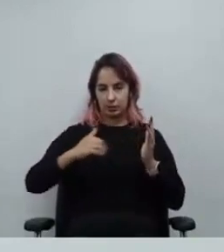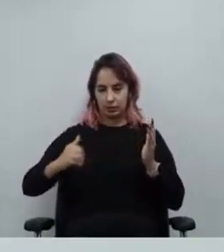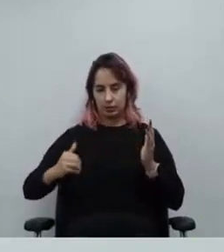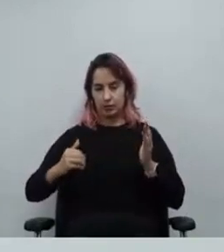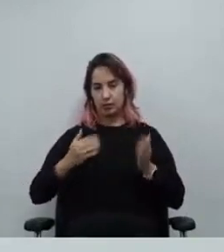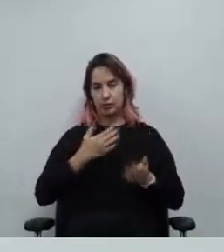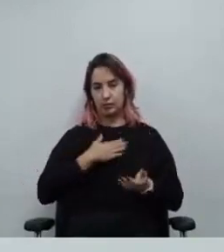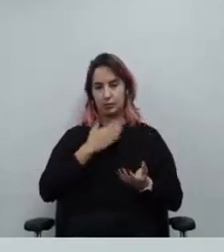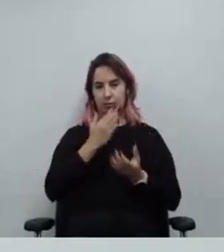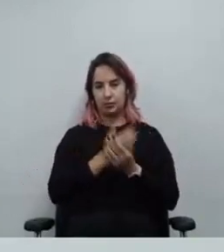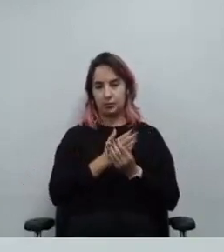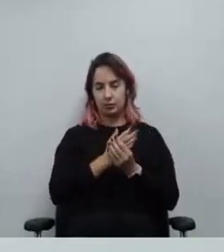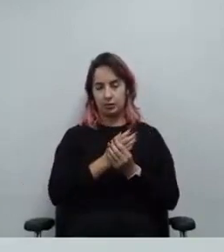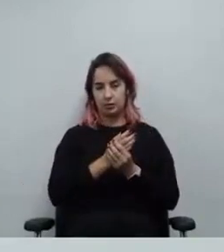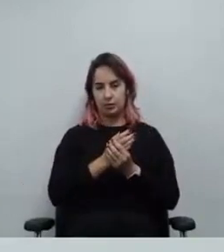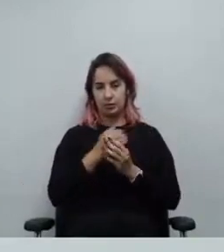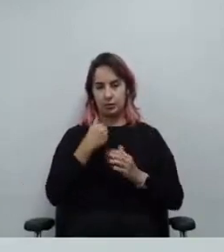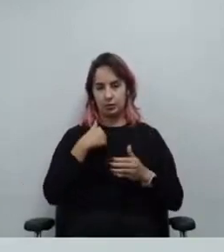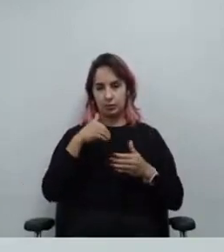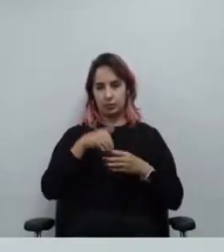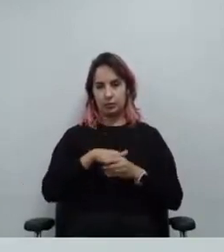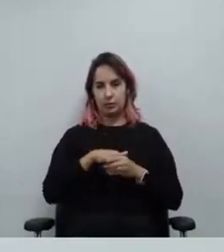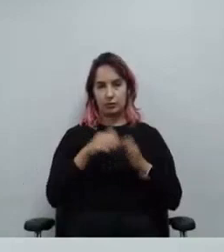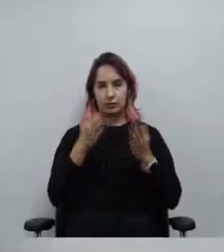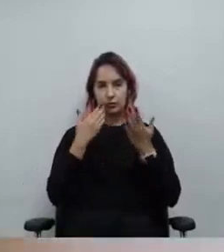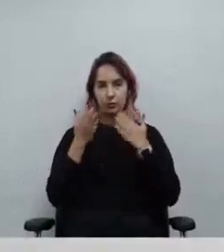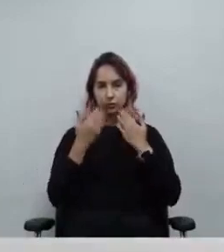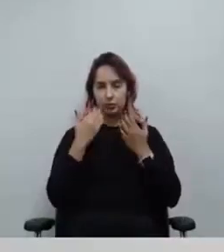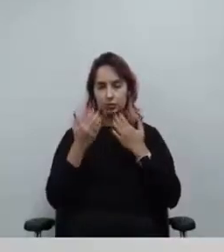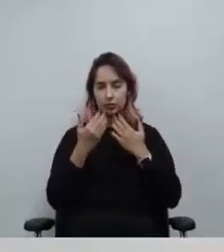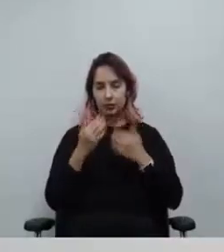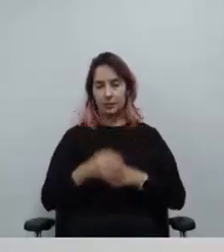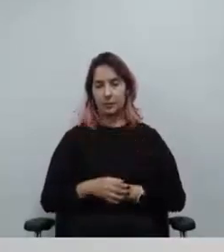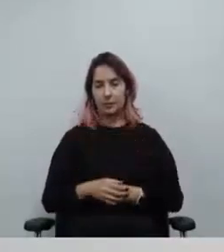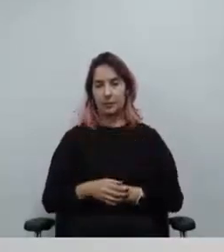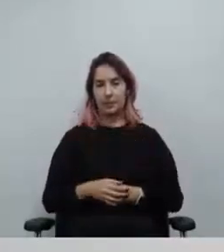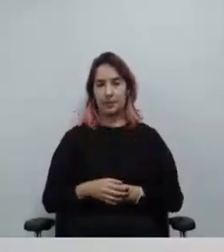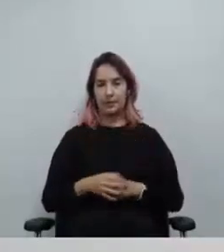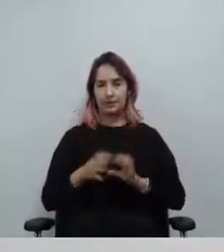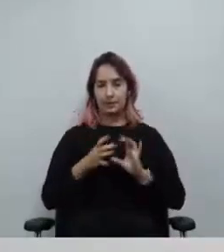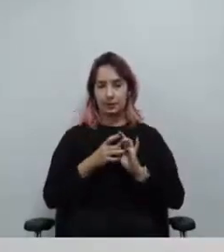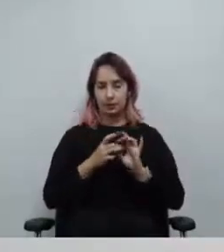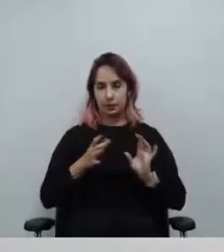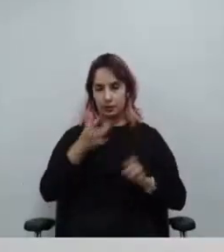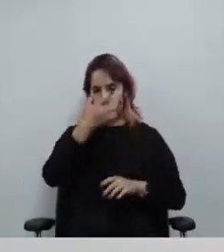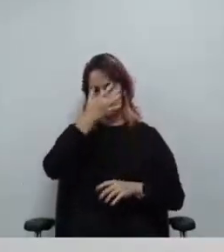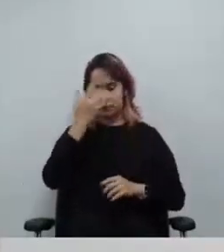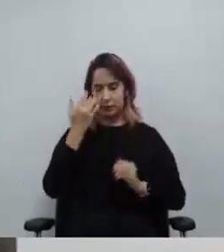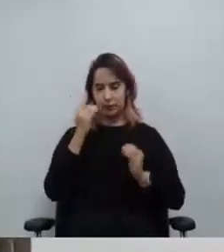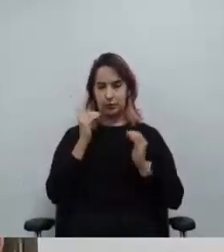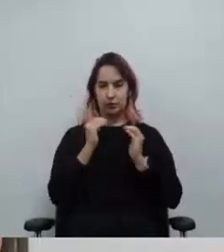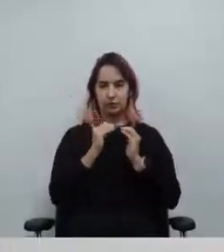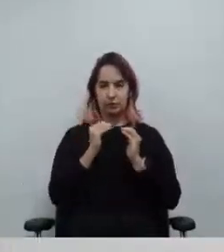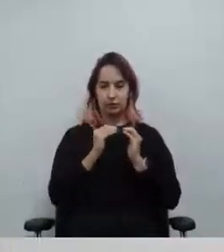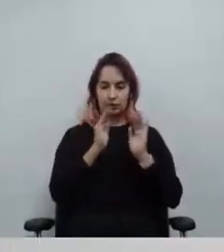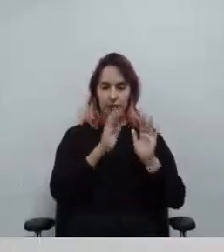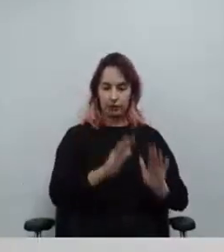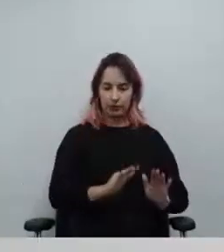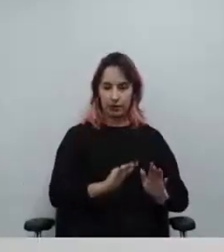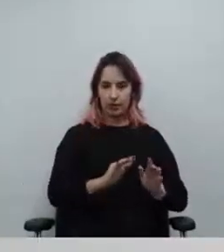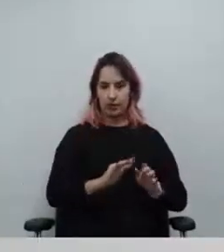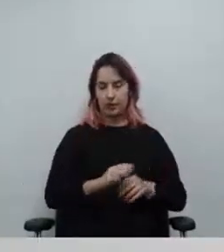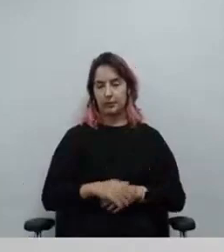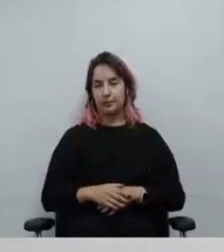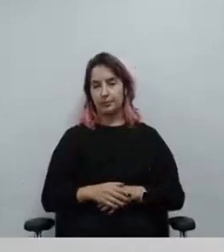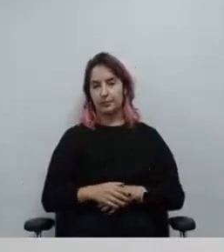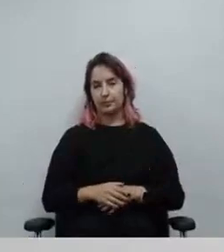voto, presidente. Em discussão? Em deliberação, aqueles que concordam com o voto do conselheiro relator permaneçam como estão. Aprovado nos